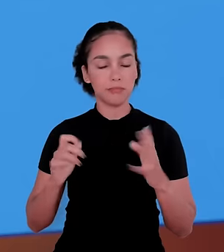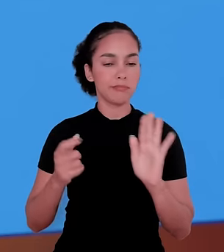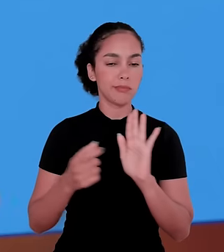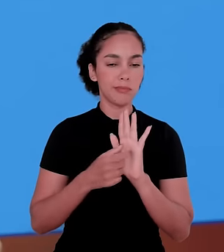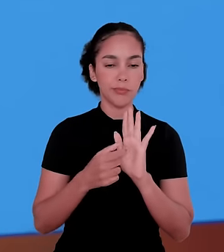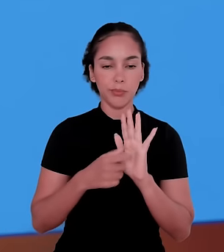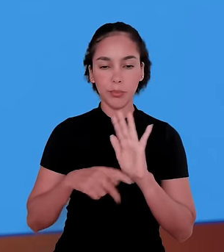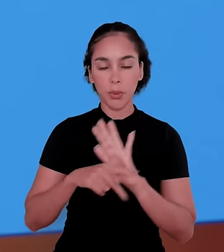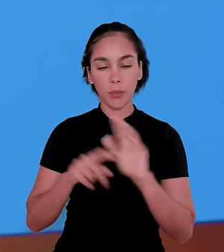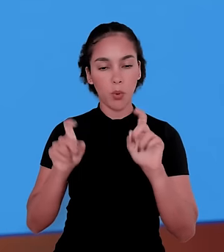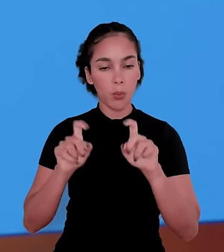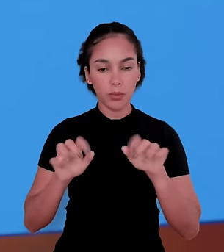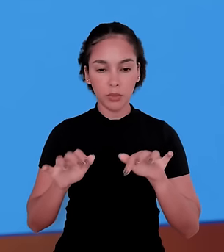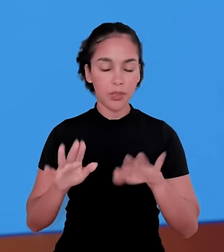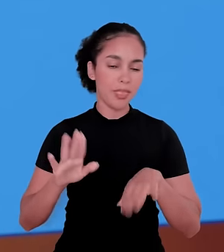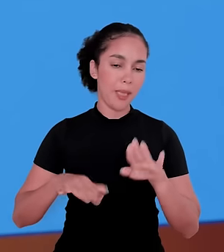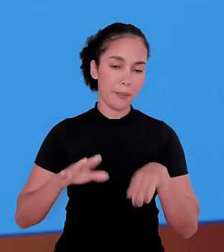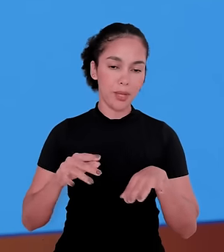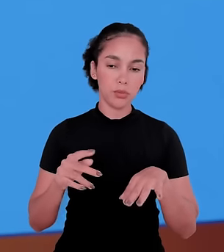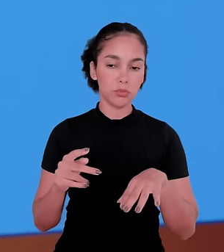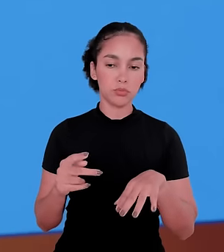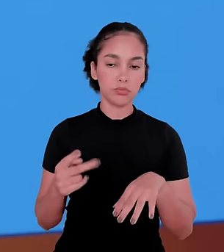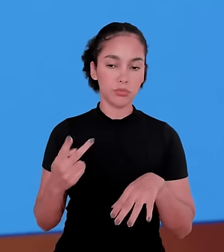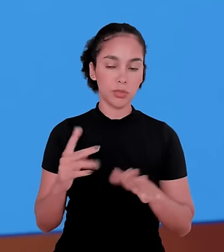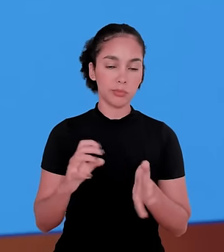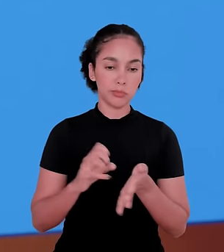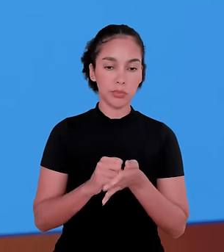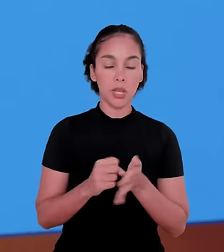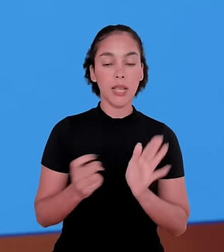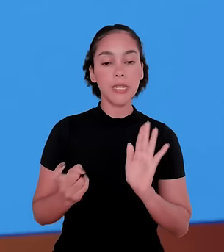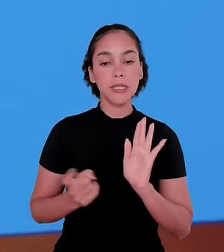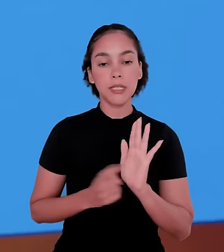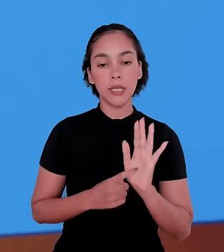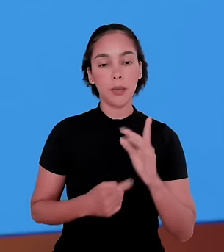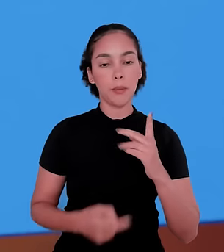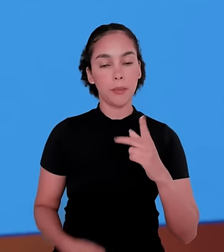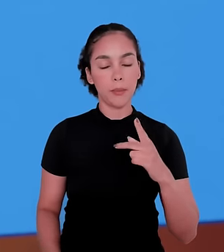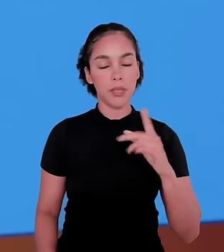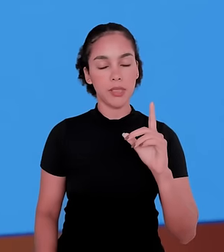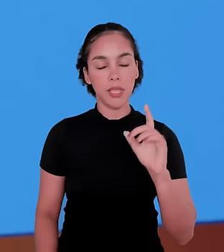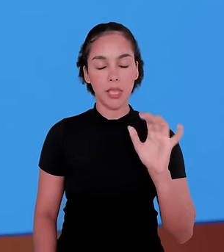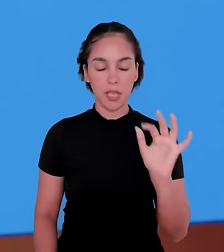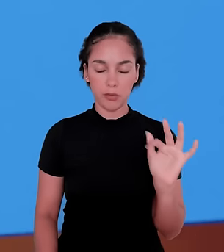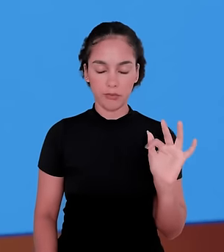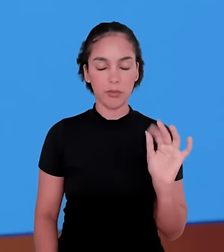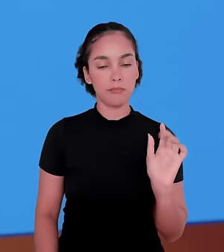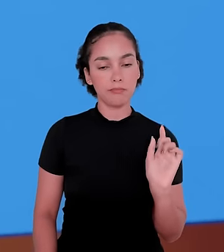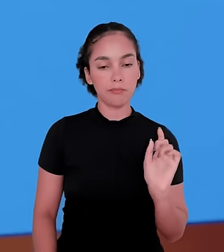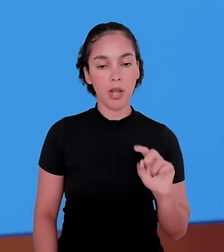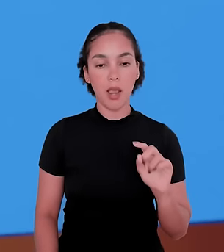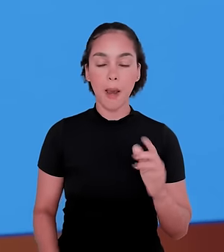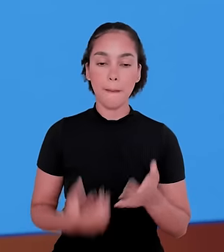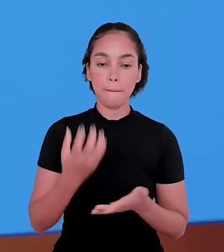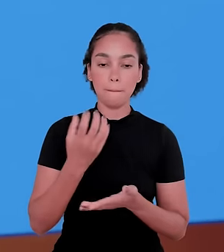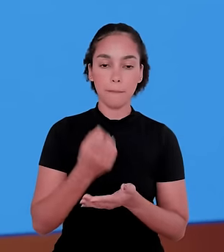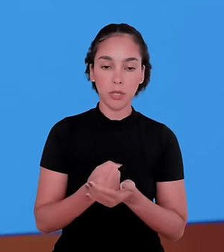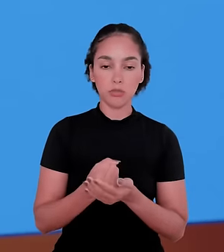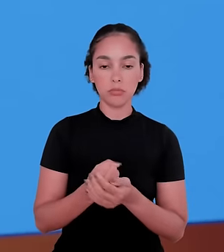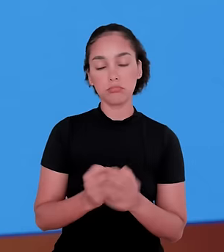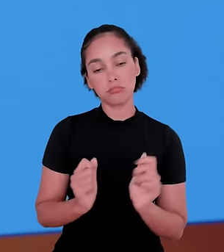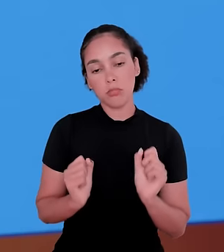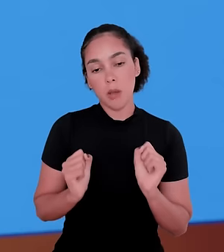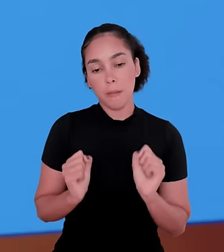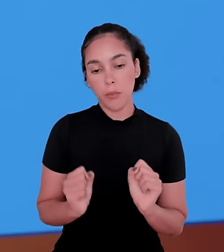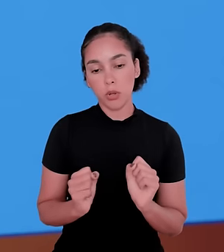daquele ativo de propriedade Industrial que você depositou você clica naquele PDF da semana né baixa e você pode